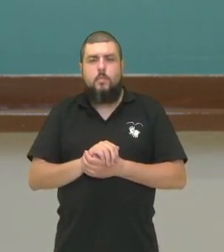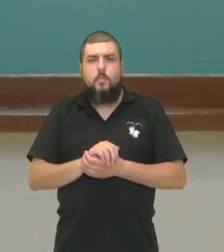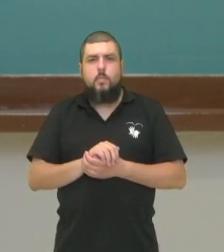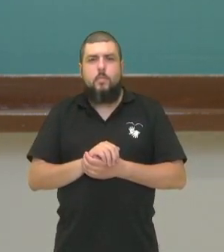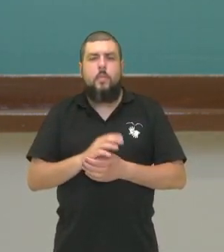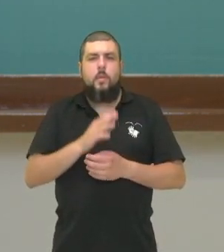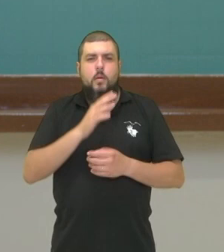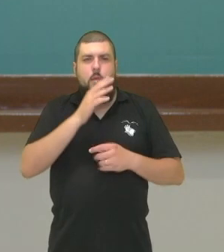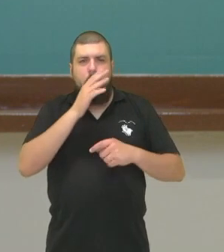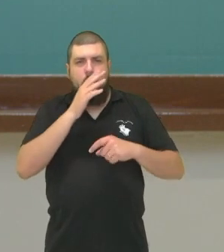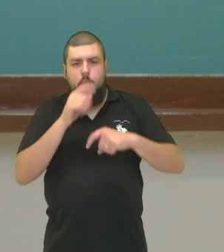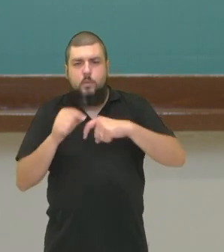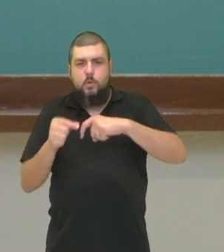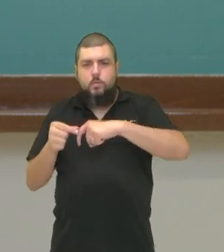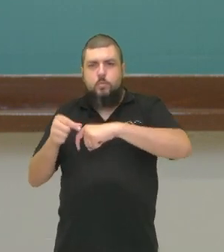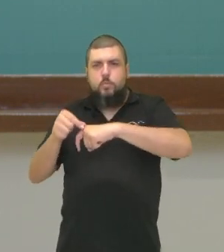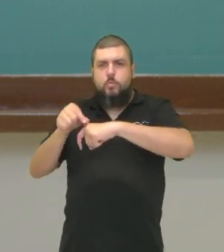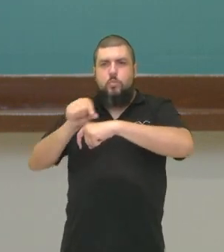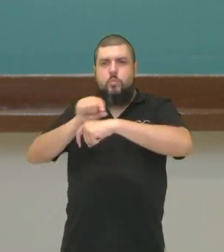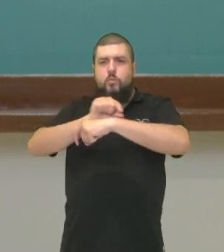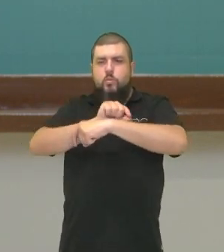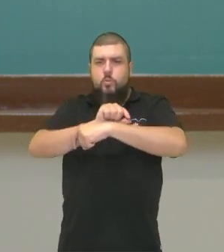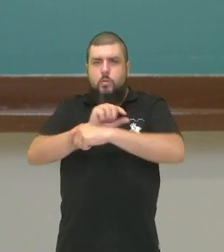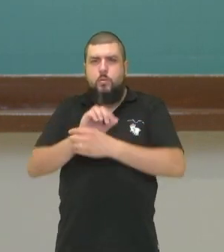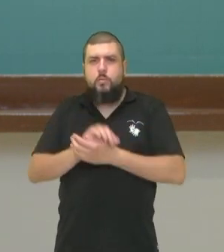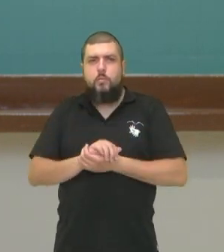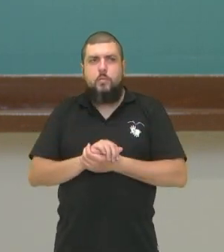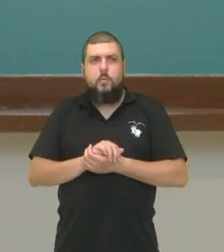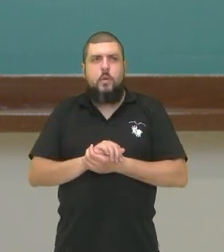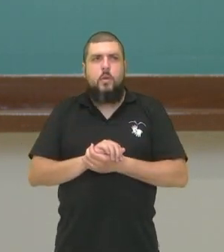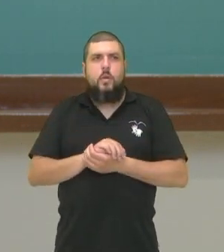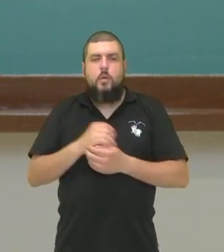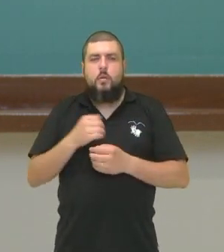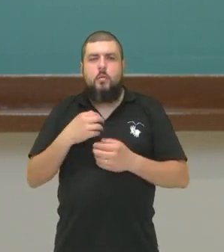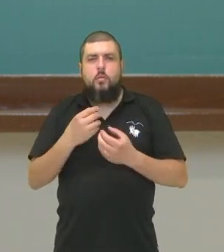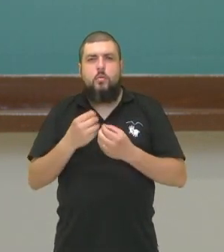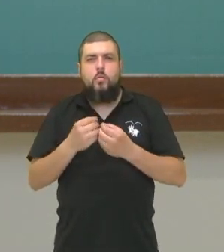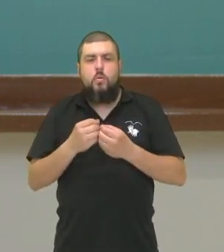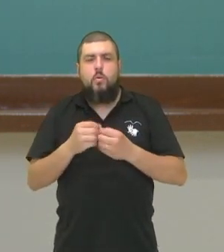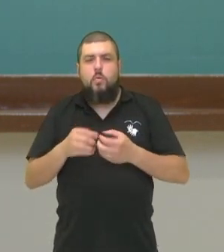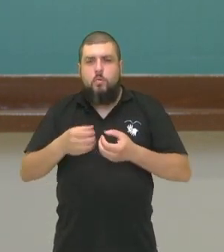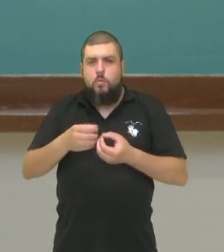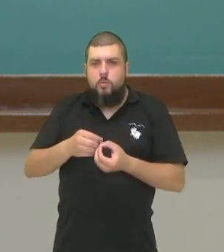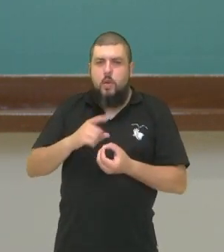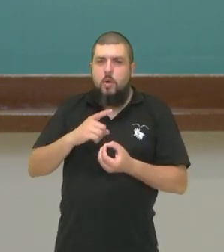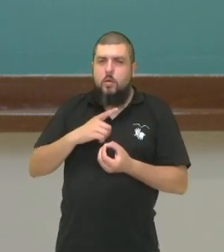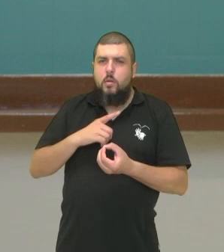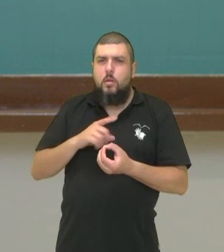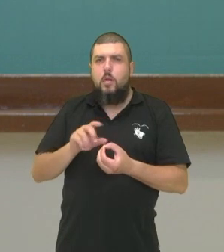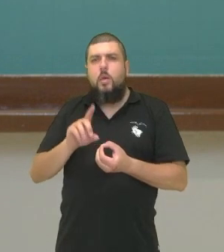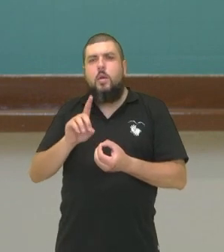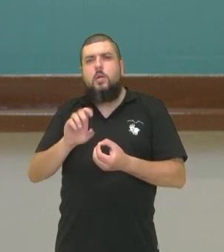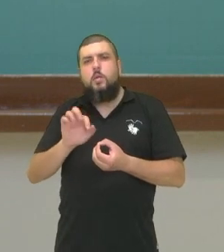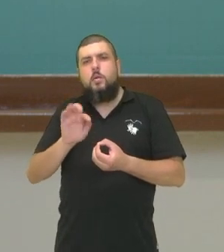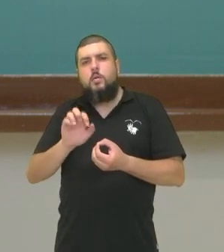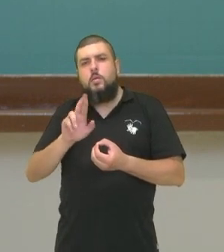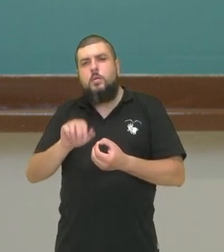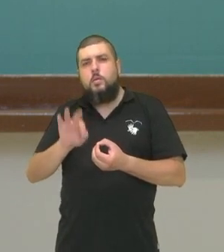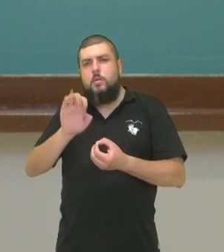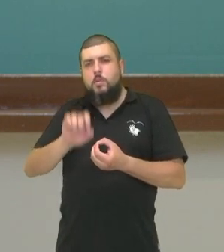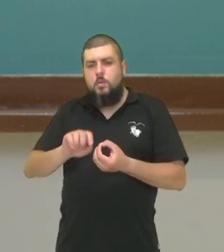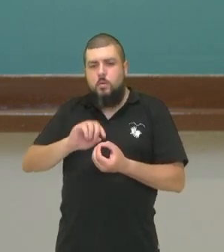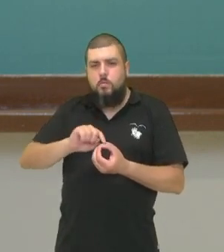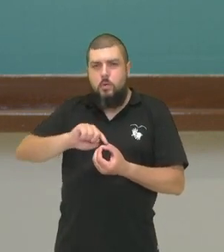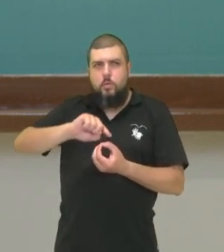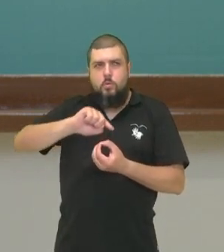falado dos canais diferentes? Então, eles saem daqui, dão a volta. Quando eles passam por dentro